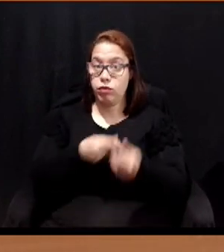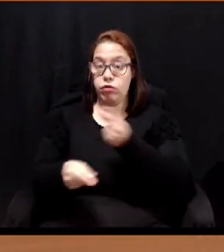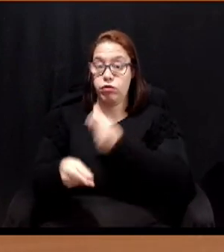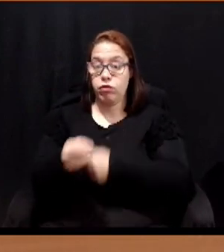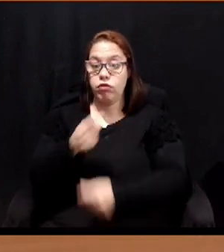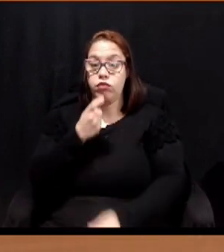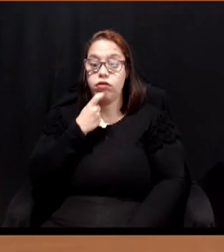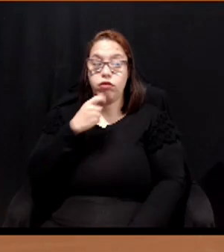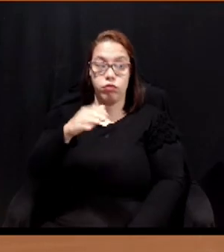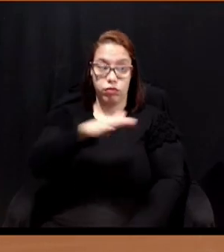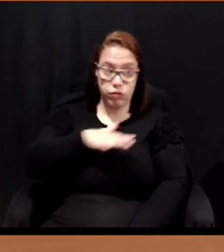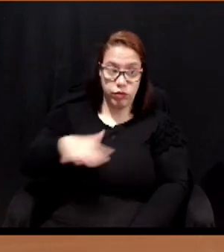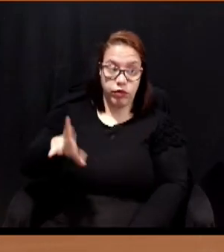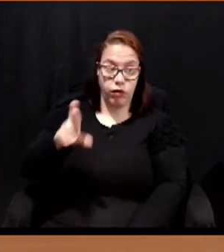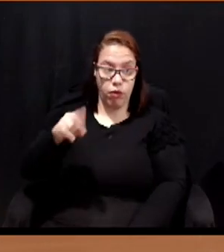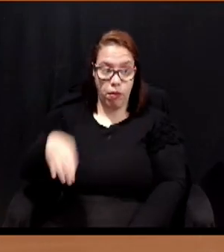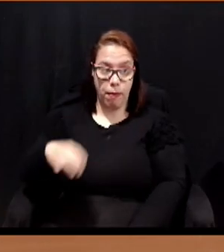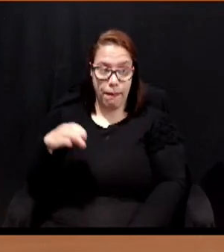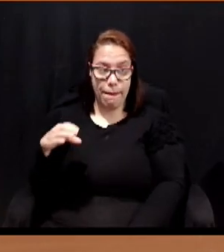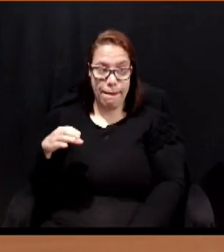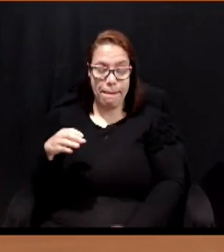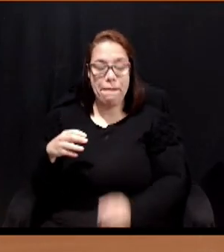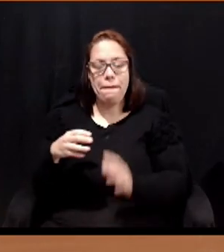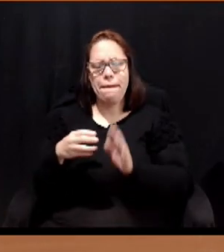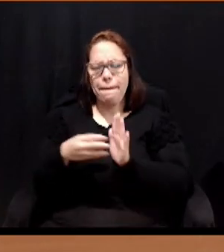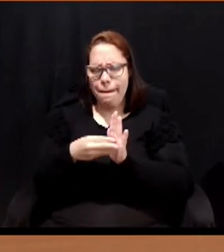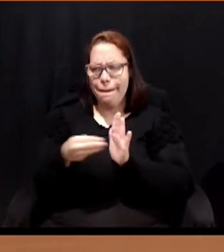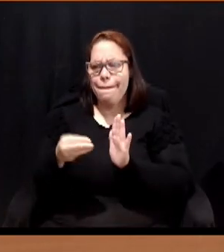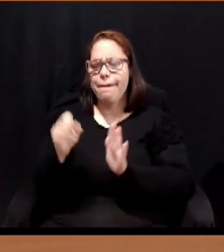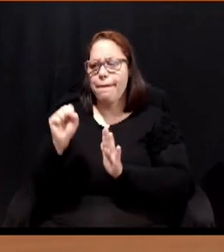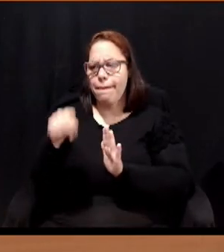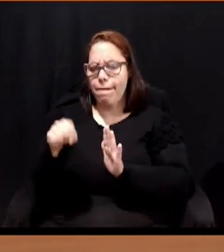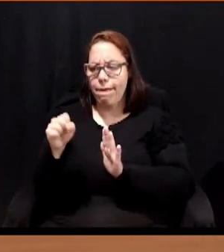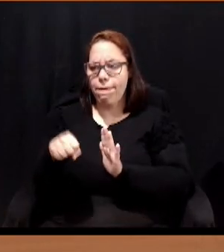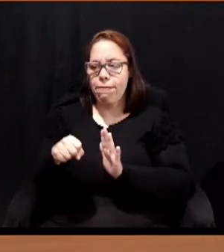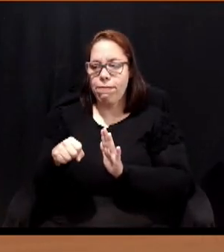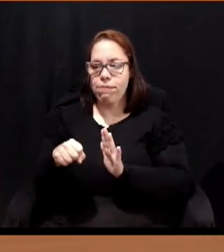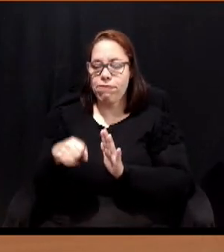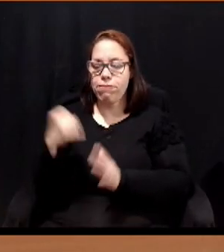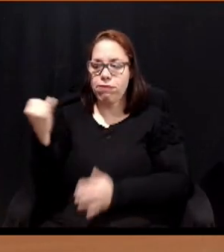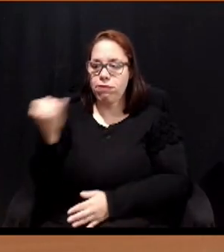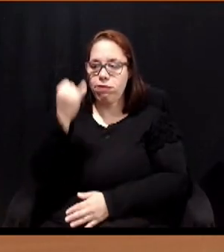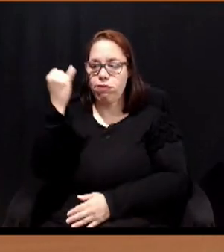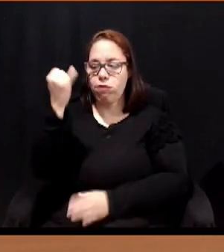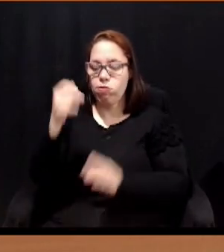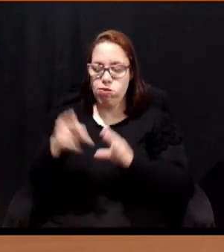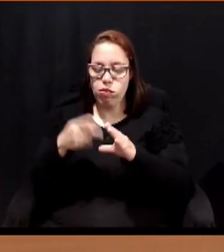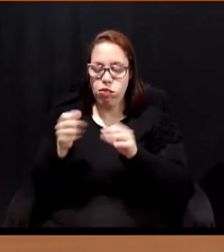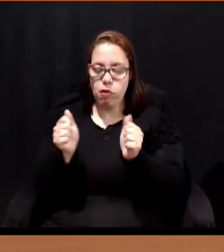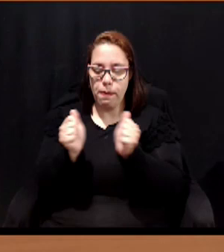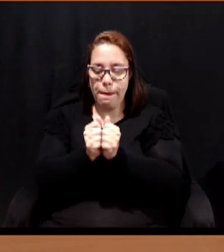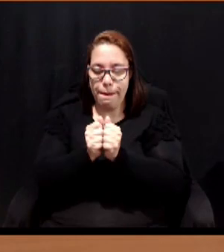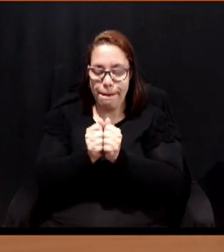região se refletem aqui. E é importante a Câmara estar junto,